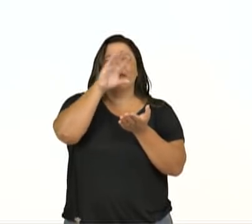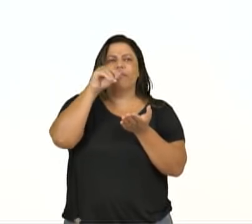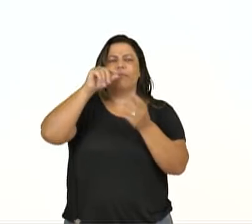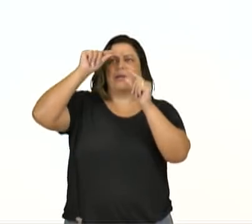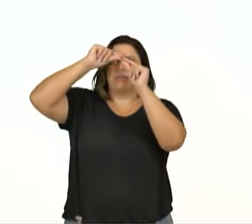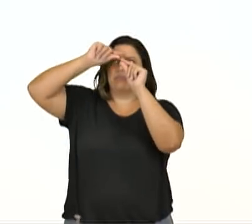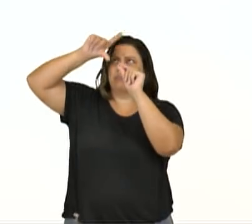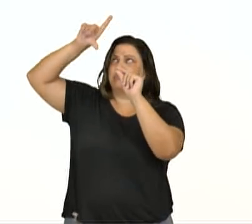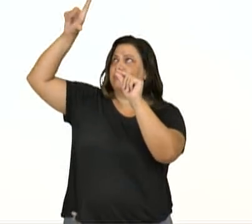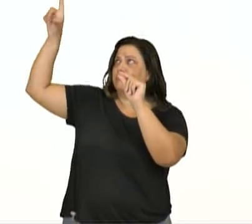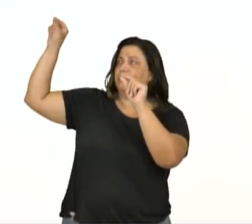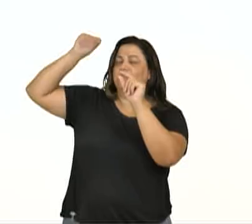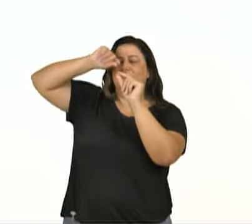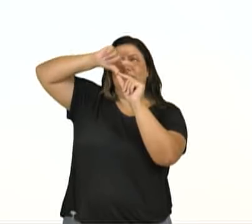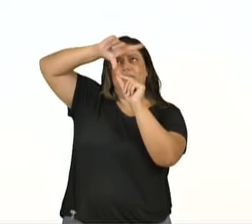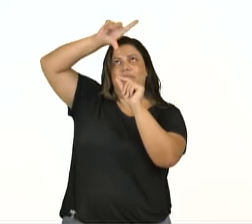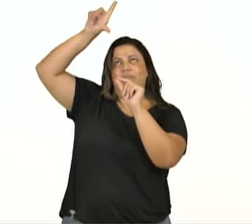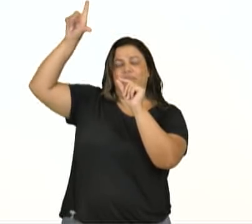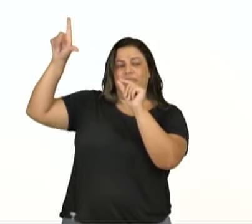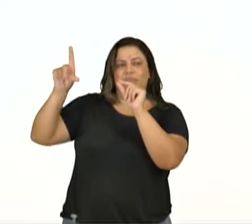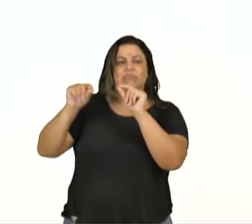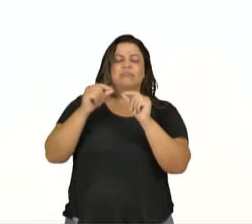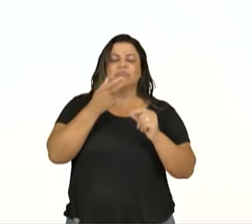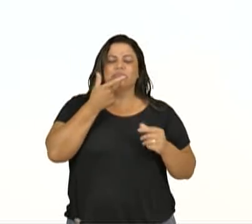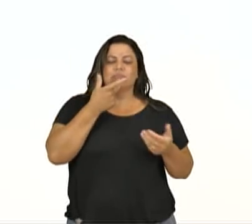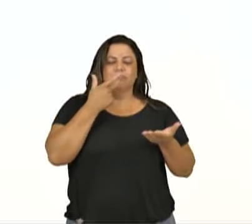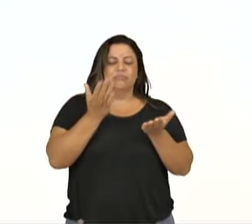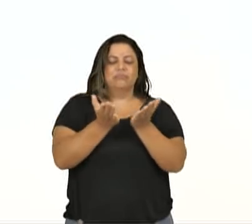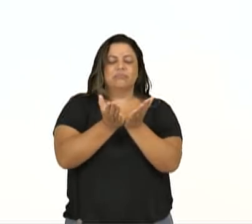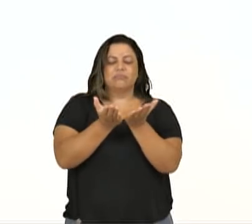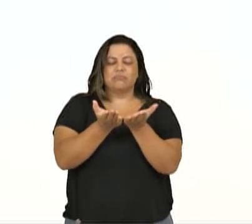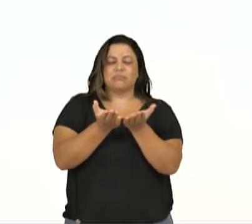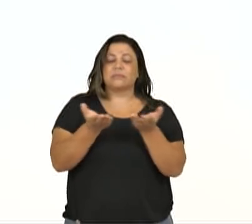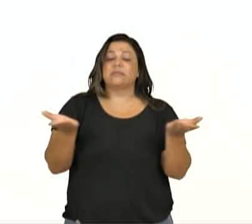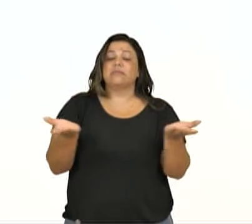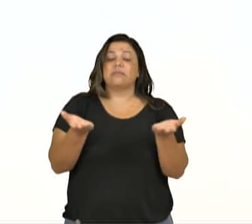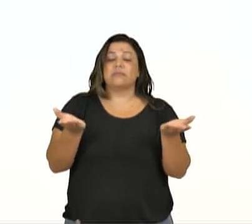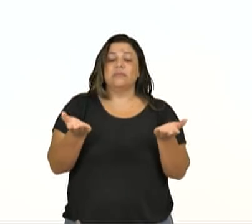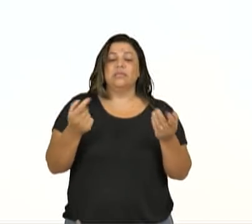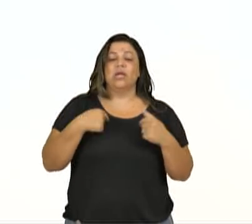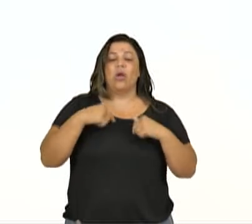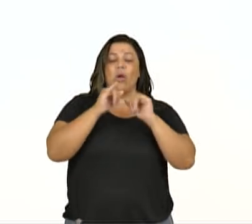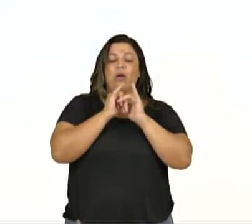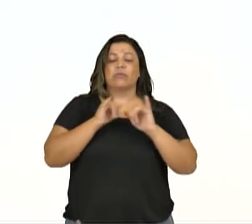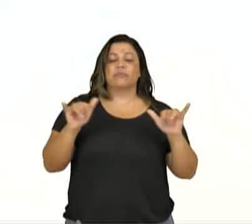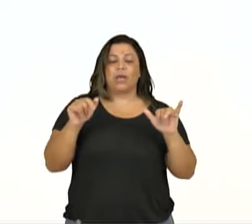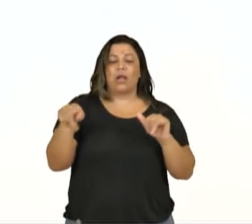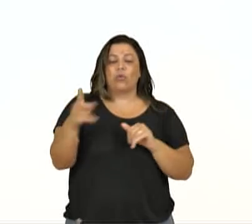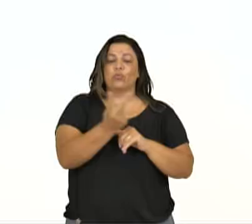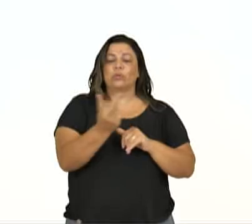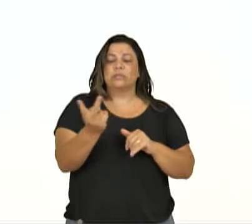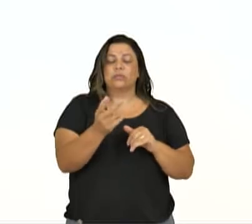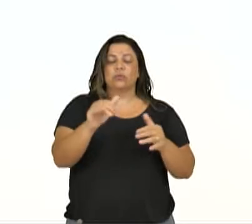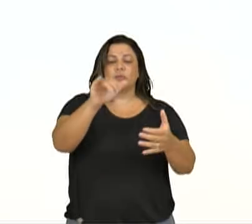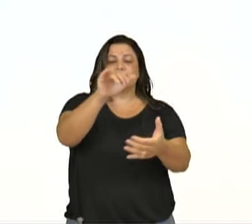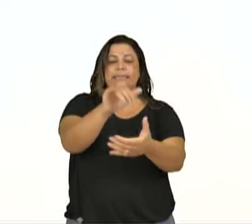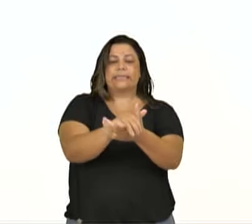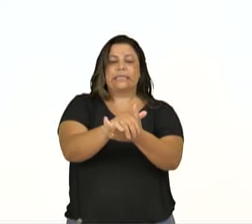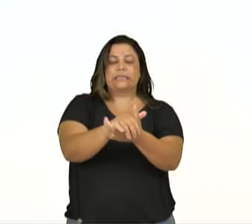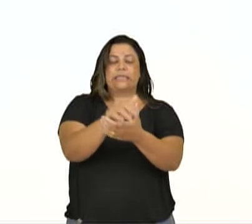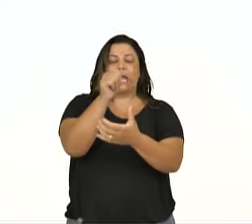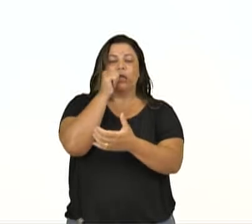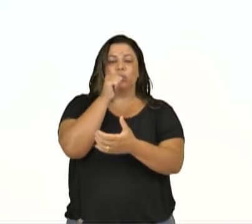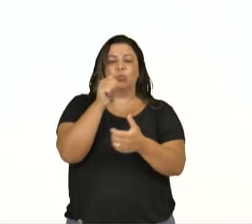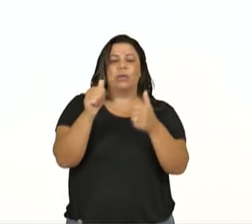fala direciona para ele, certo? O que ele fala? Ele diz lá: e agora eu os declaro marido e mulher.